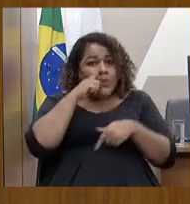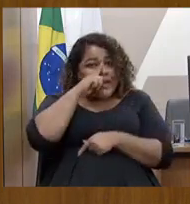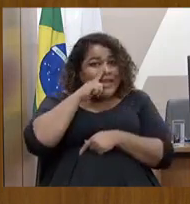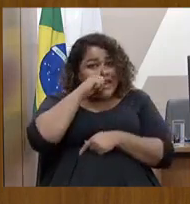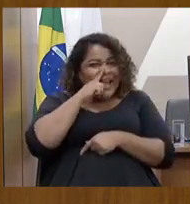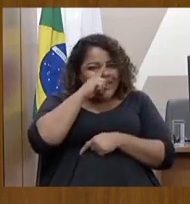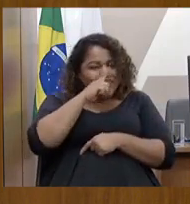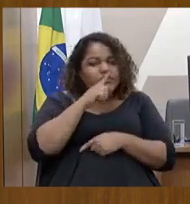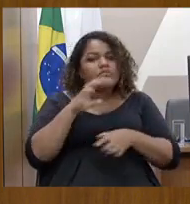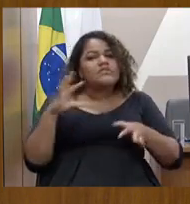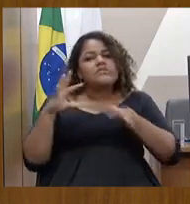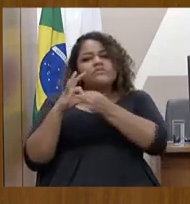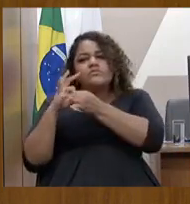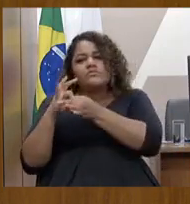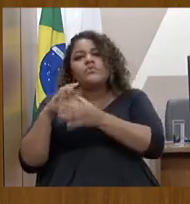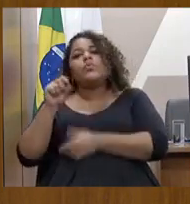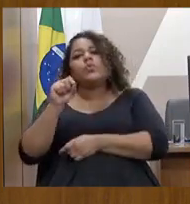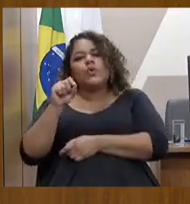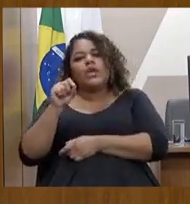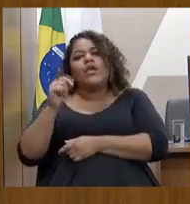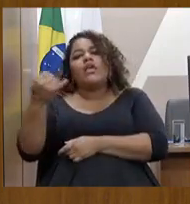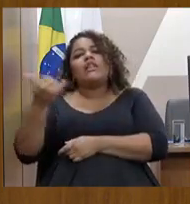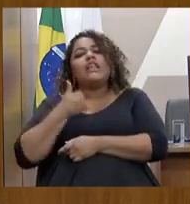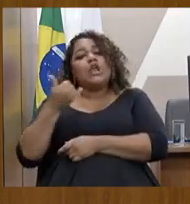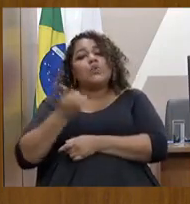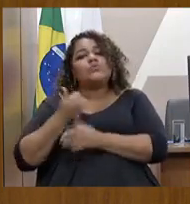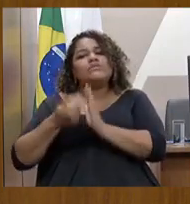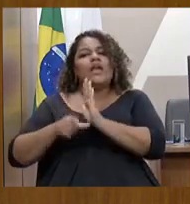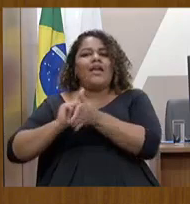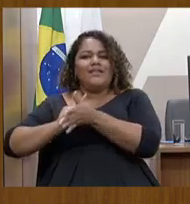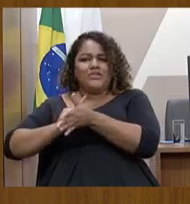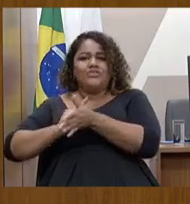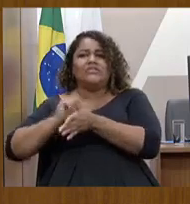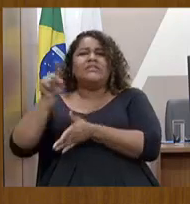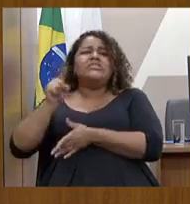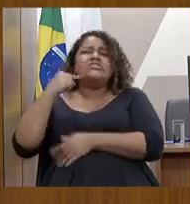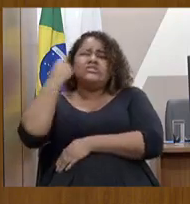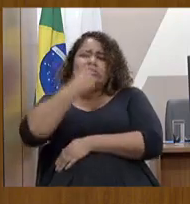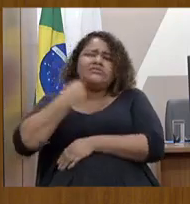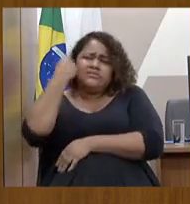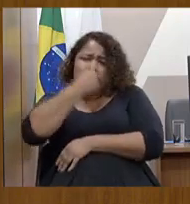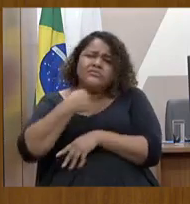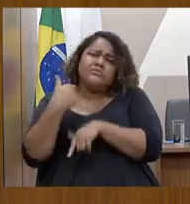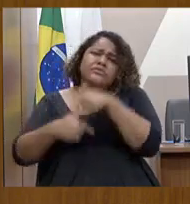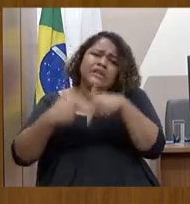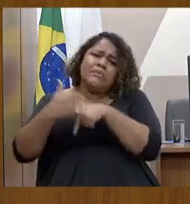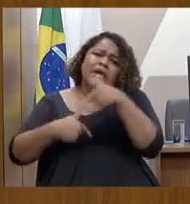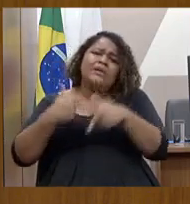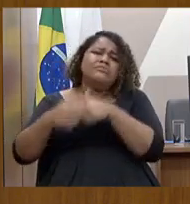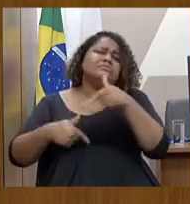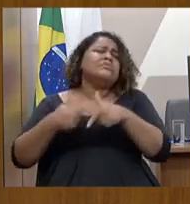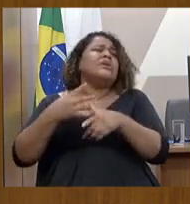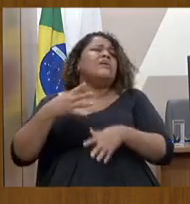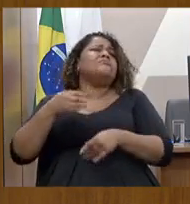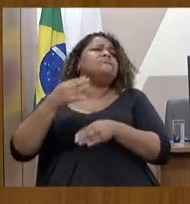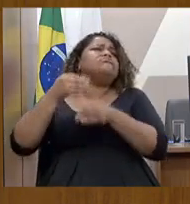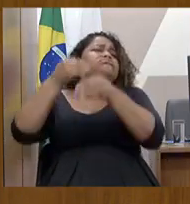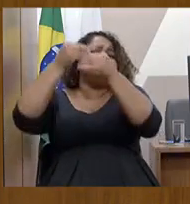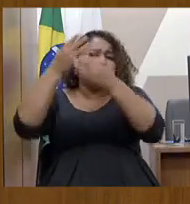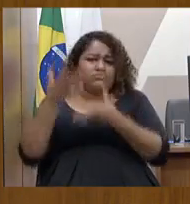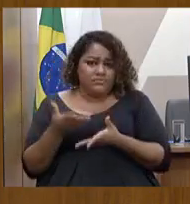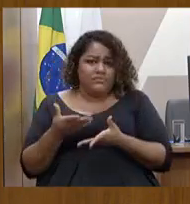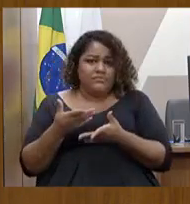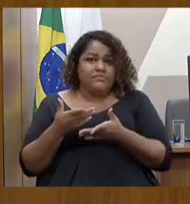do da sobrecarga de trabalho do excesso de horas extraordinárias elaboradas Então essa é uma relação